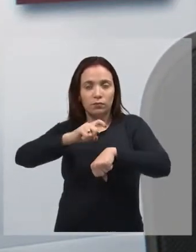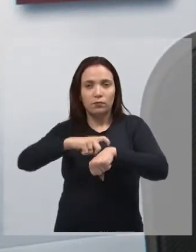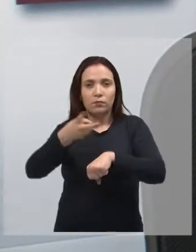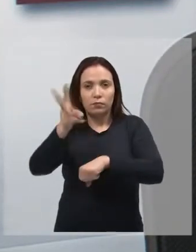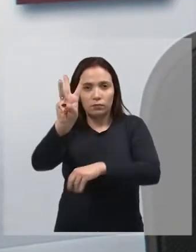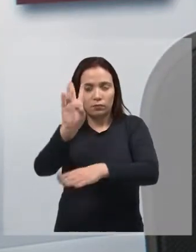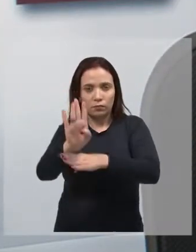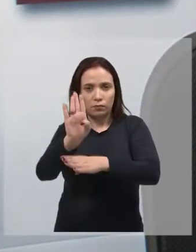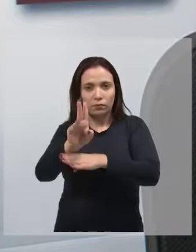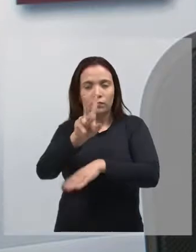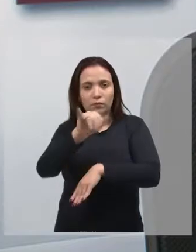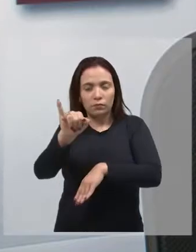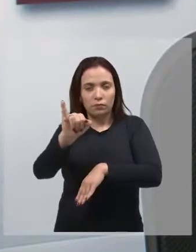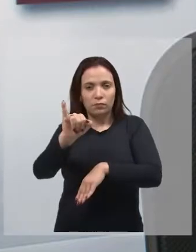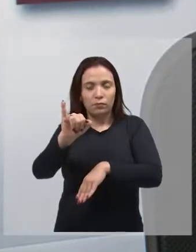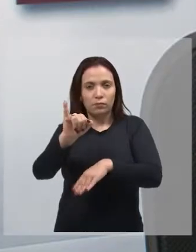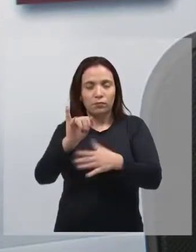horas,